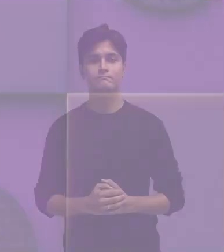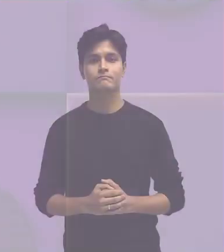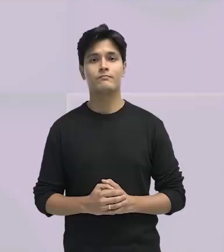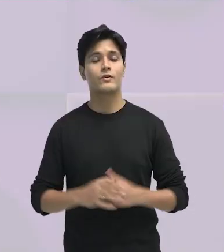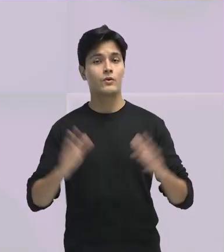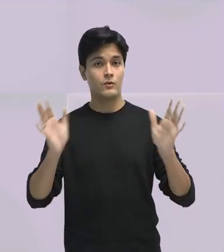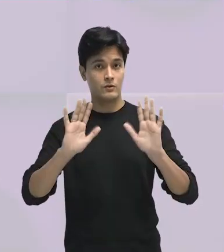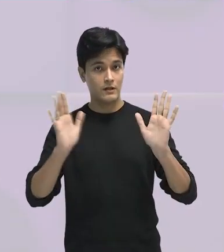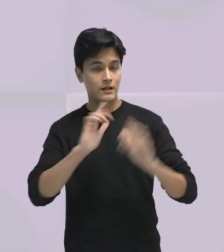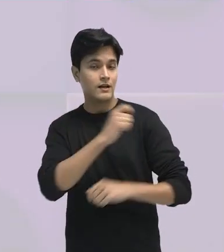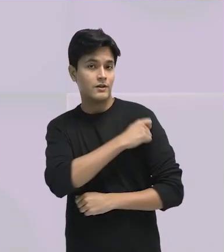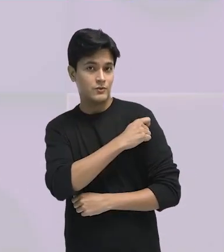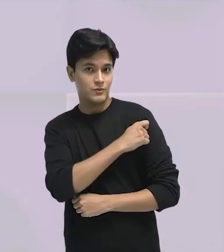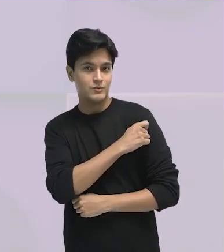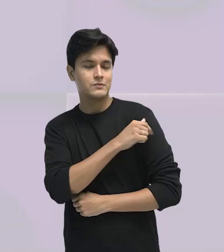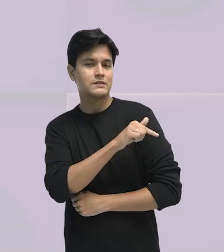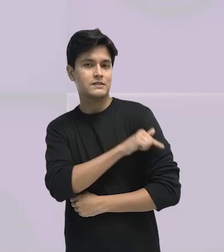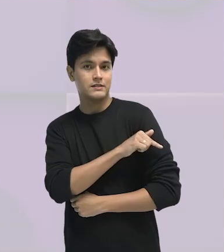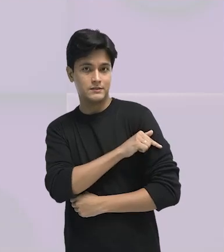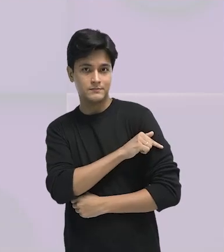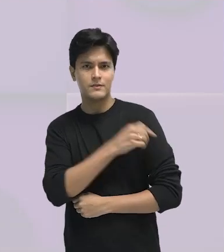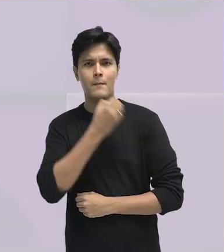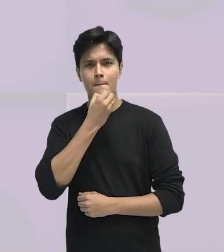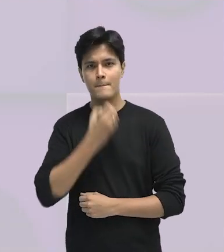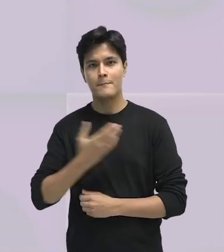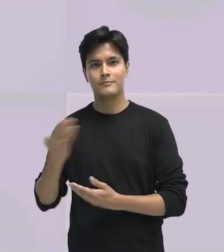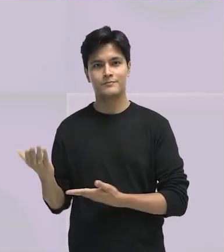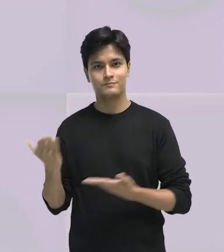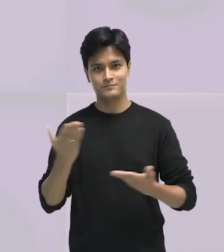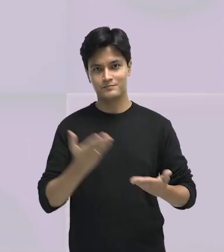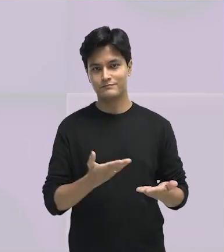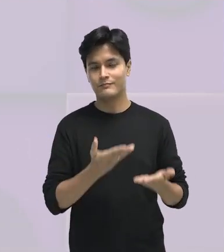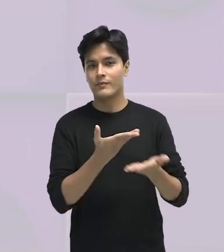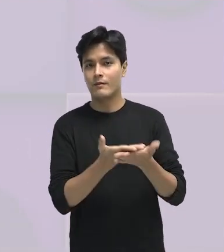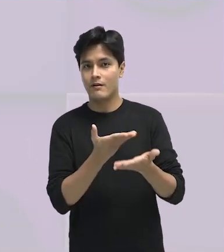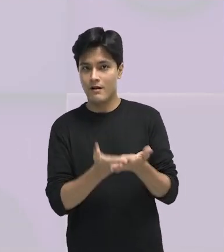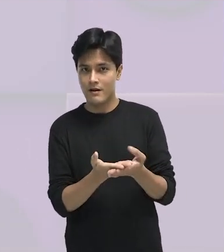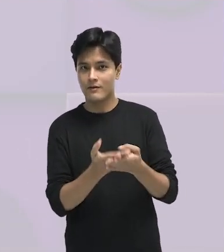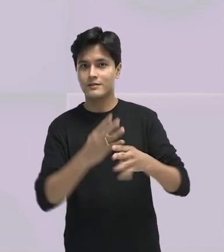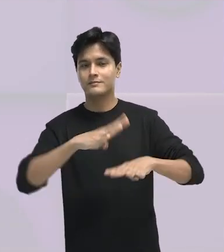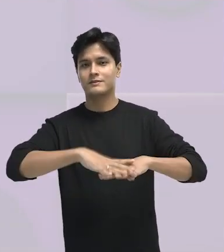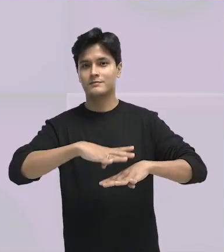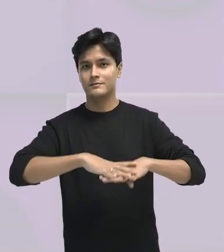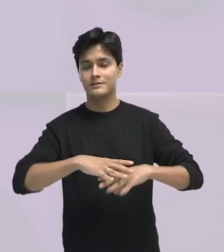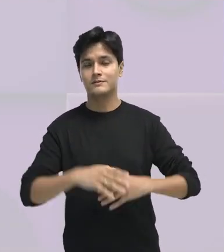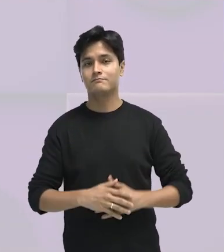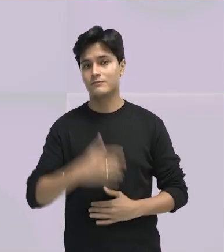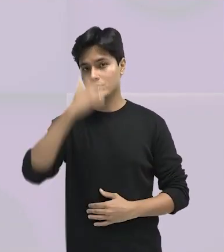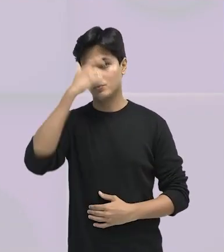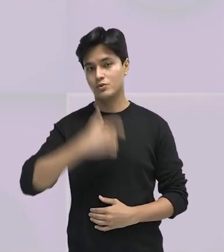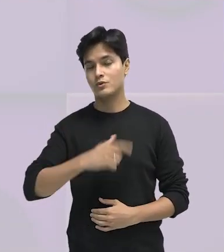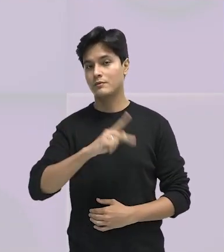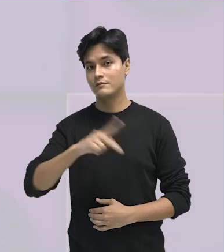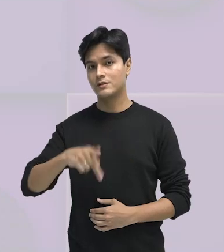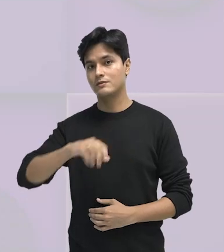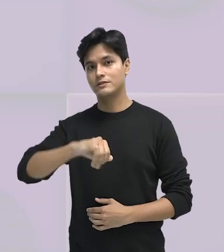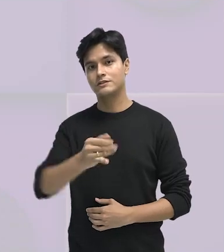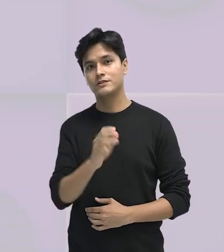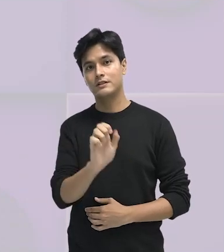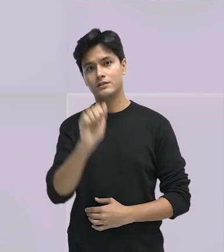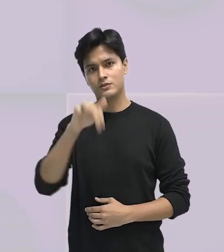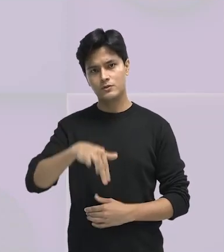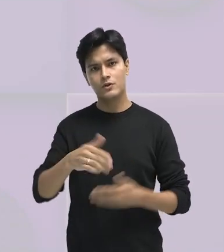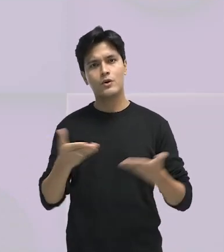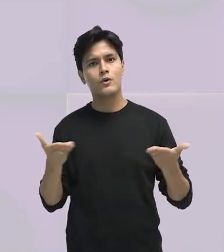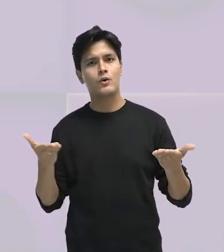Olá, alunos desse 7º ano, sejam todos bem-vindos a mais uma aula de matemática. Eu sou o professor Jean Nobre e